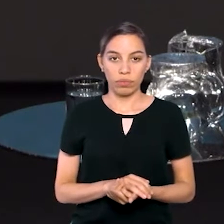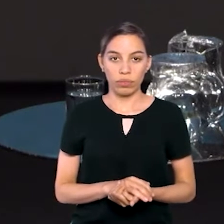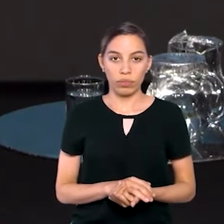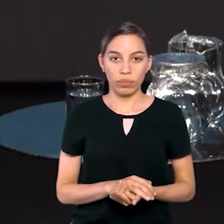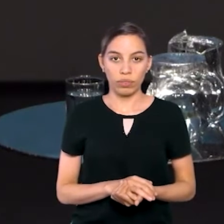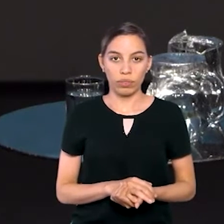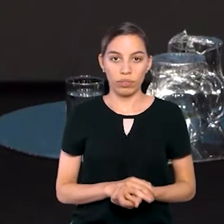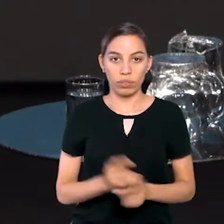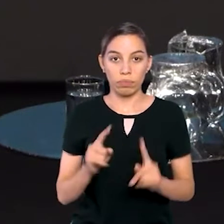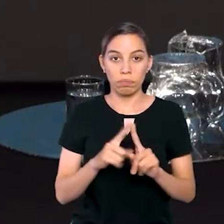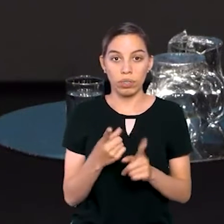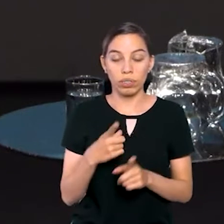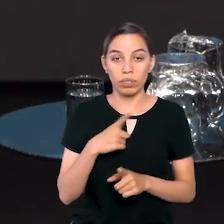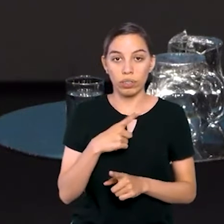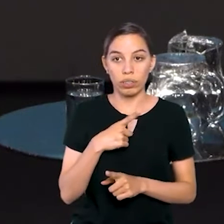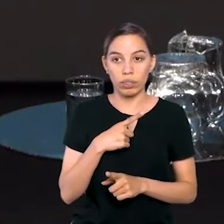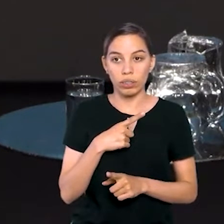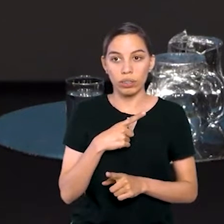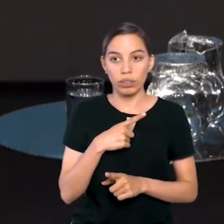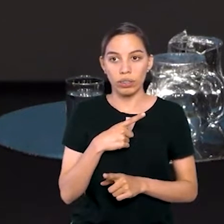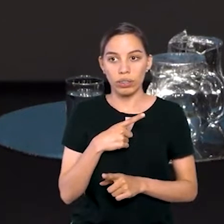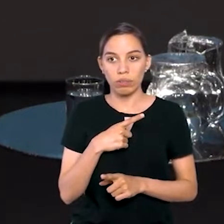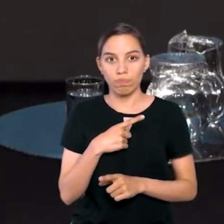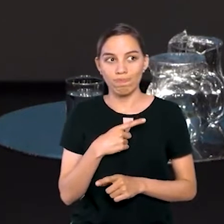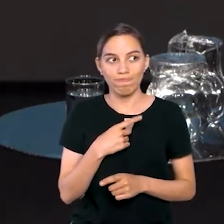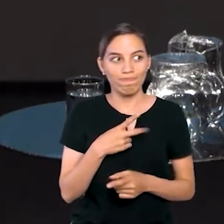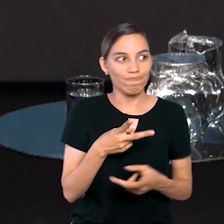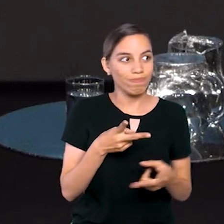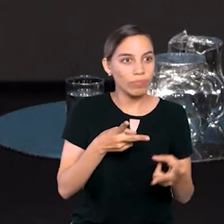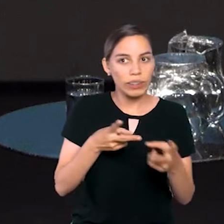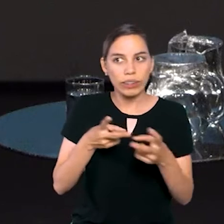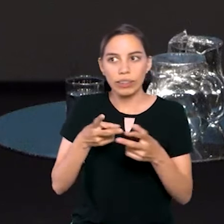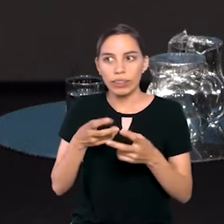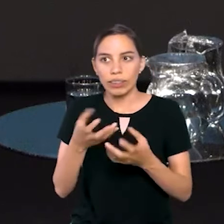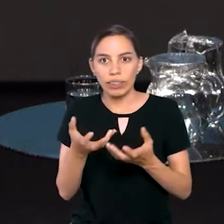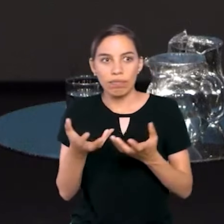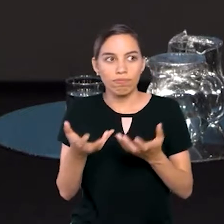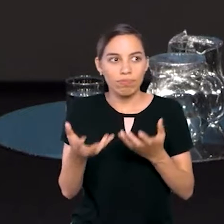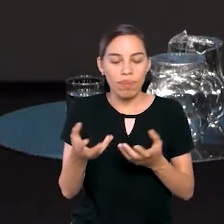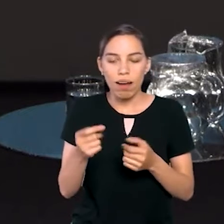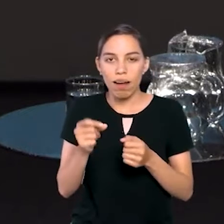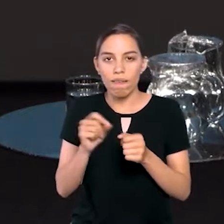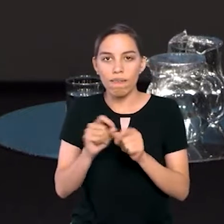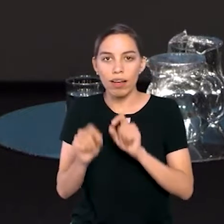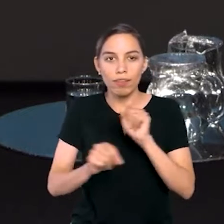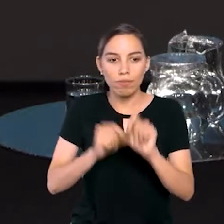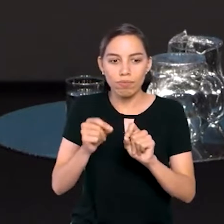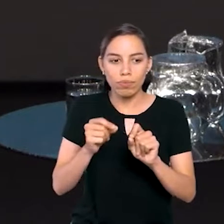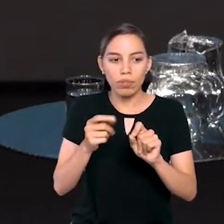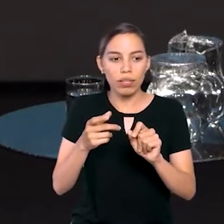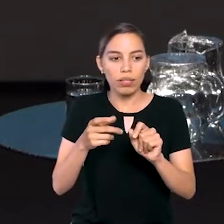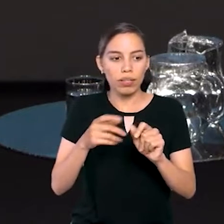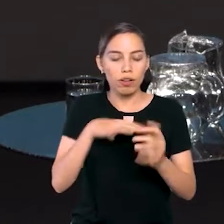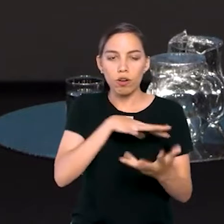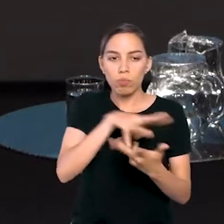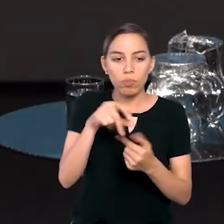que temos uma expectativa muito grande de descobrir o que fazer com o